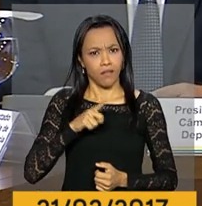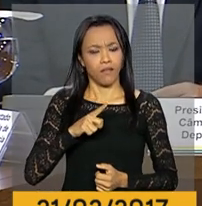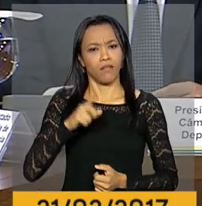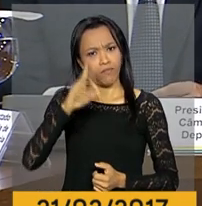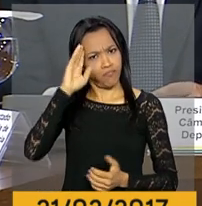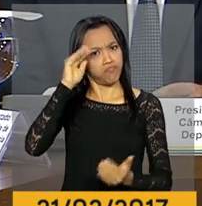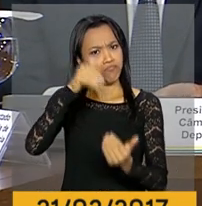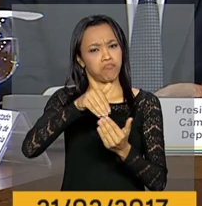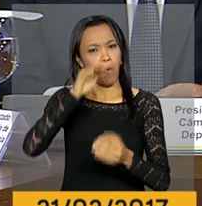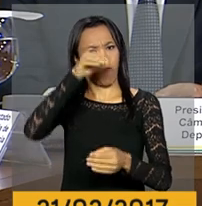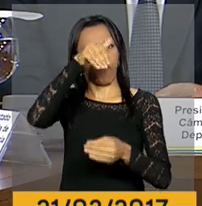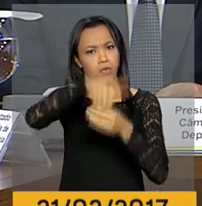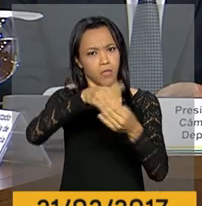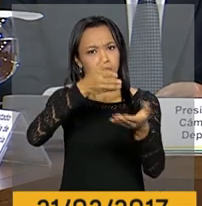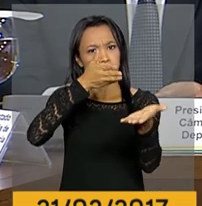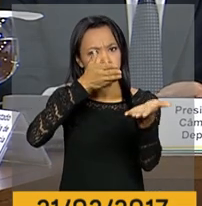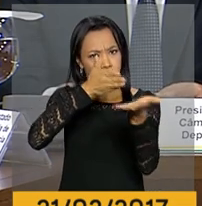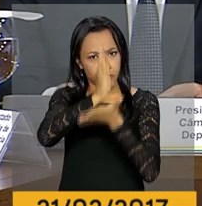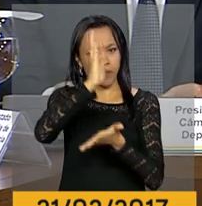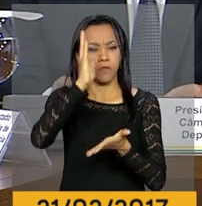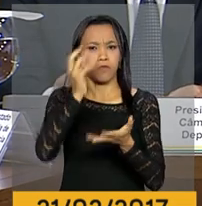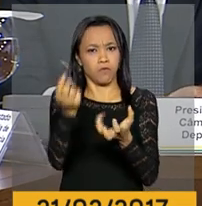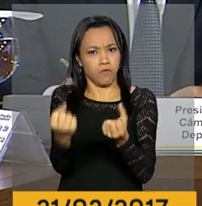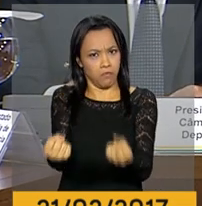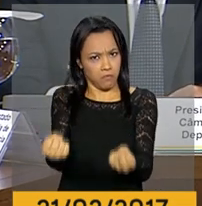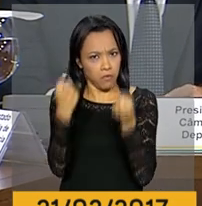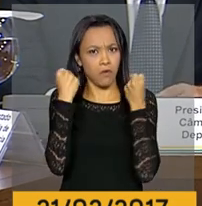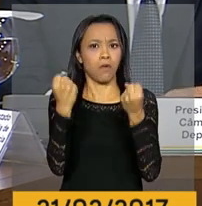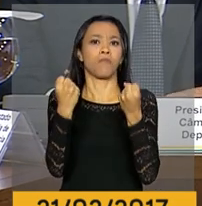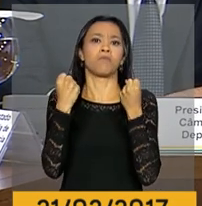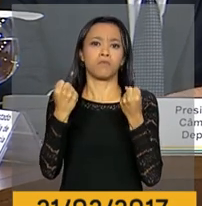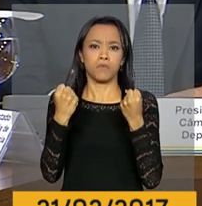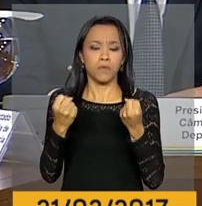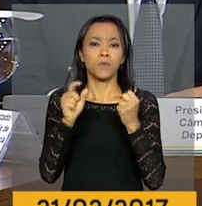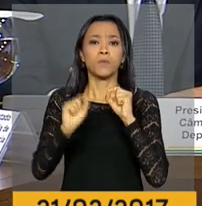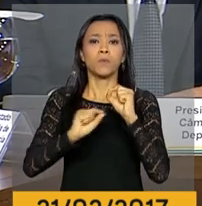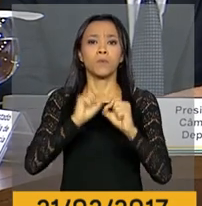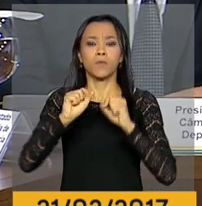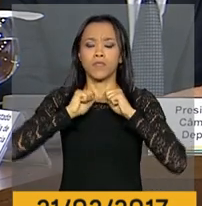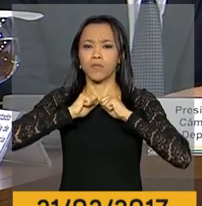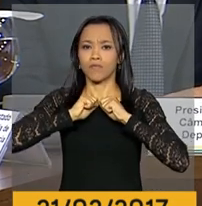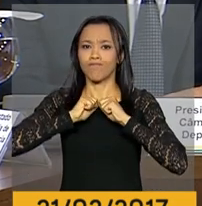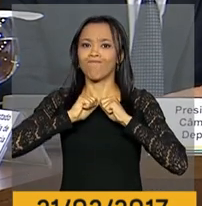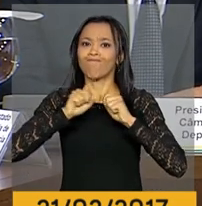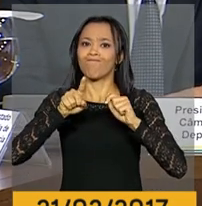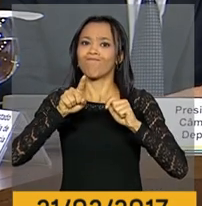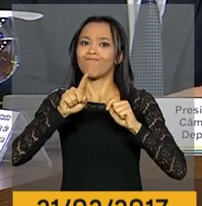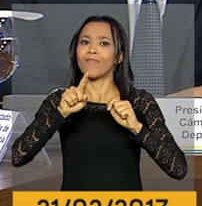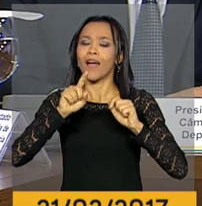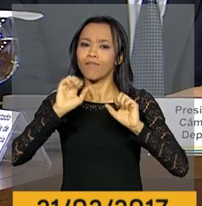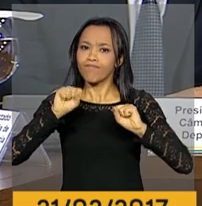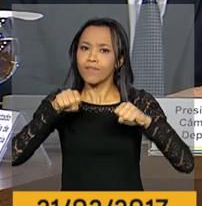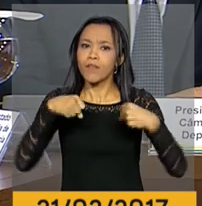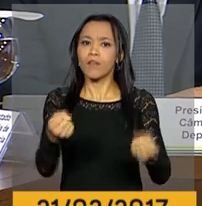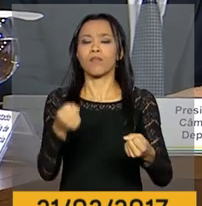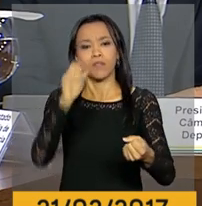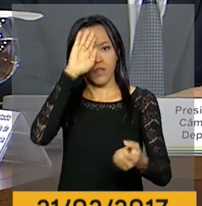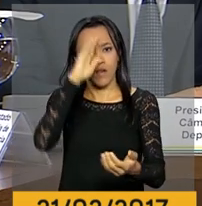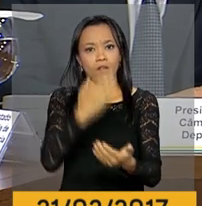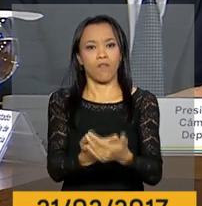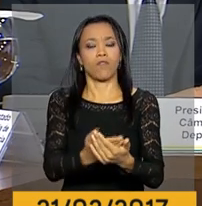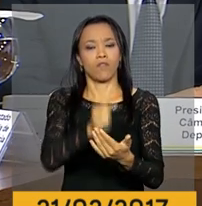signific ativa com fortíssima repercussão na recuperação da confiança do